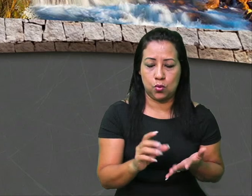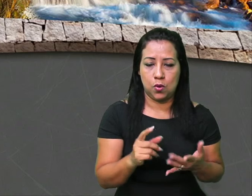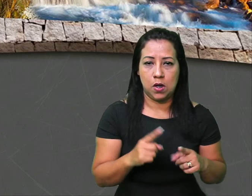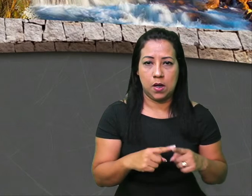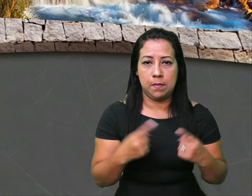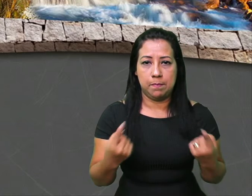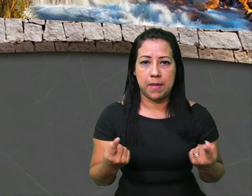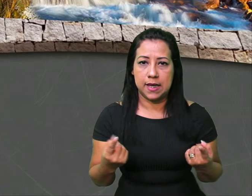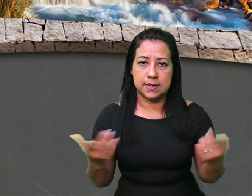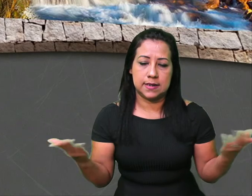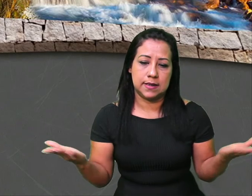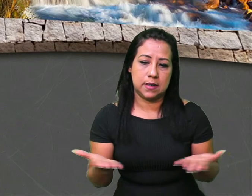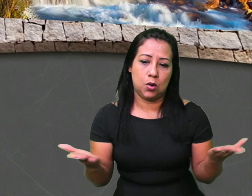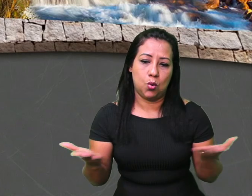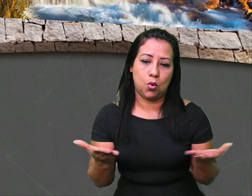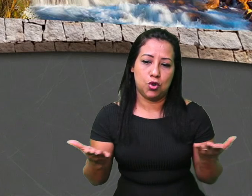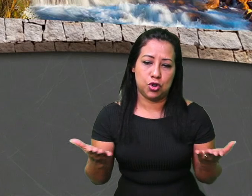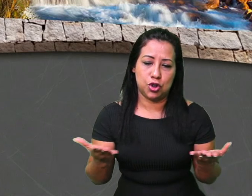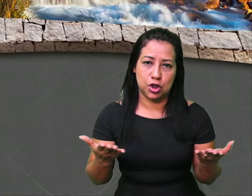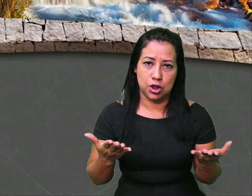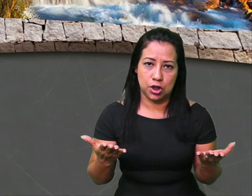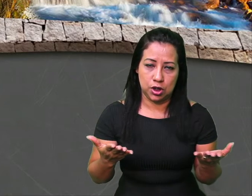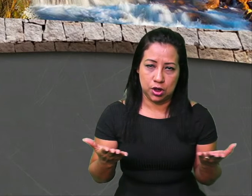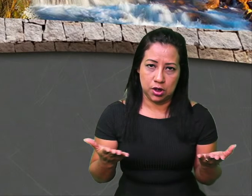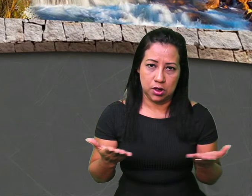Hoje, no momento atual,